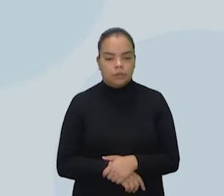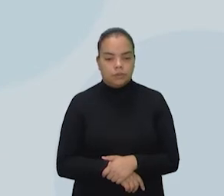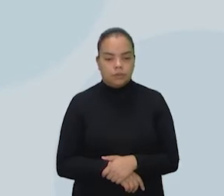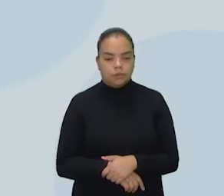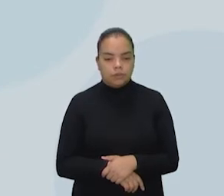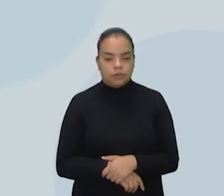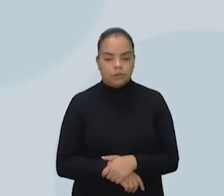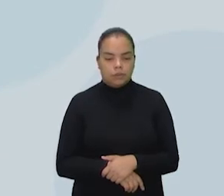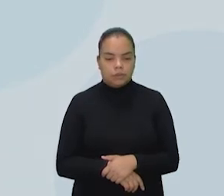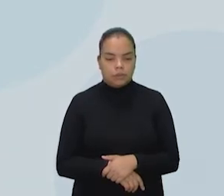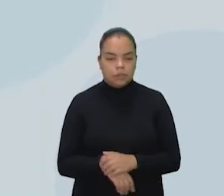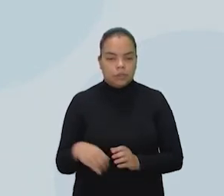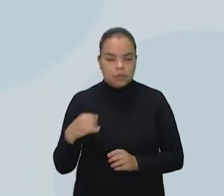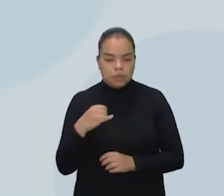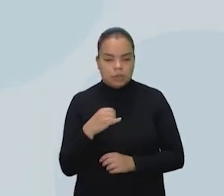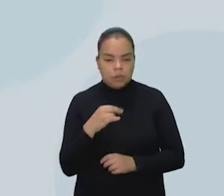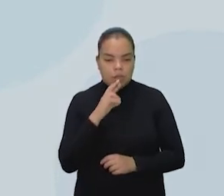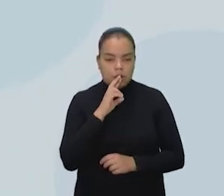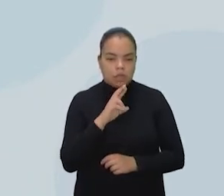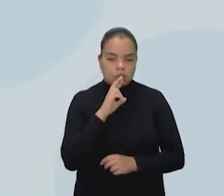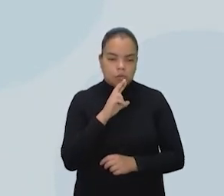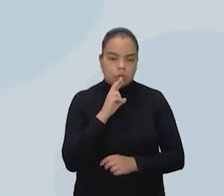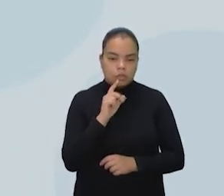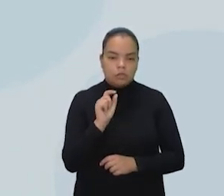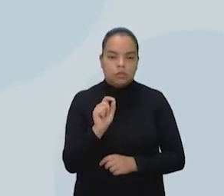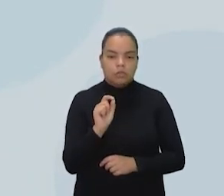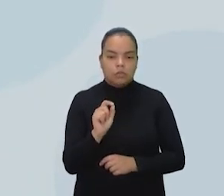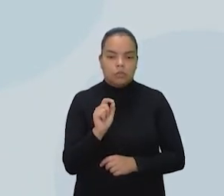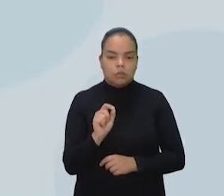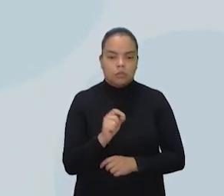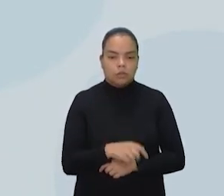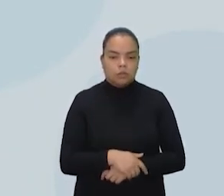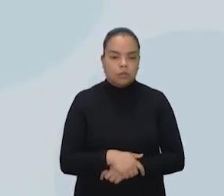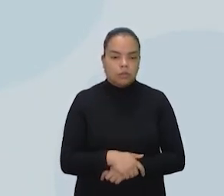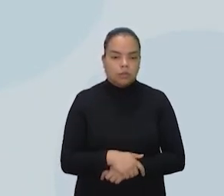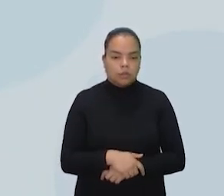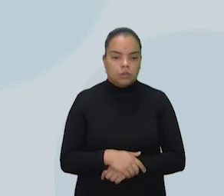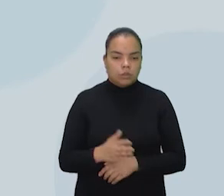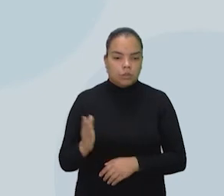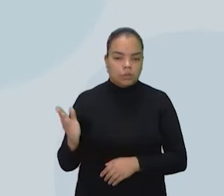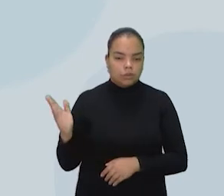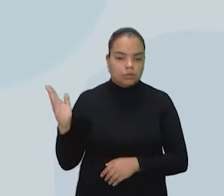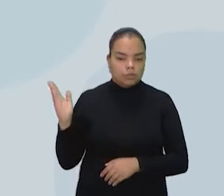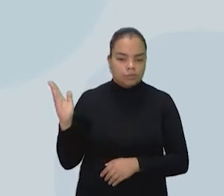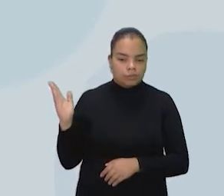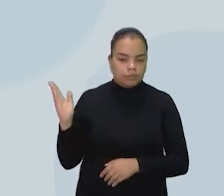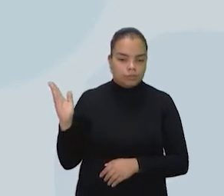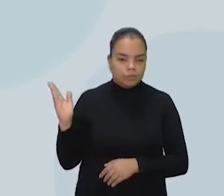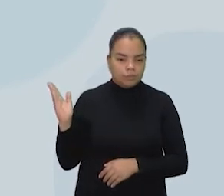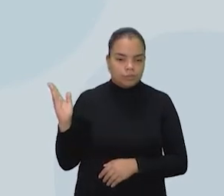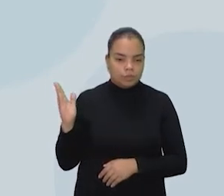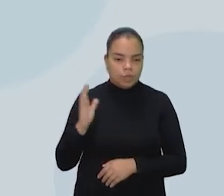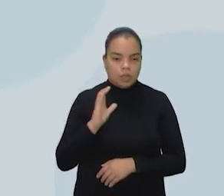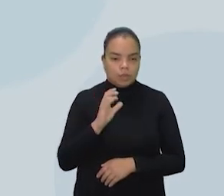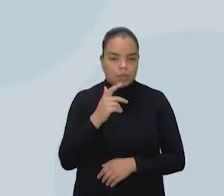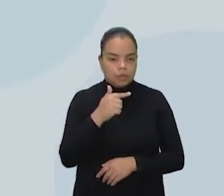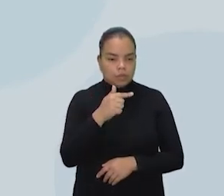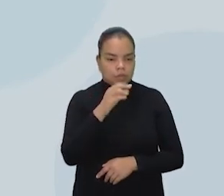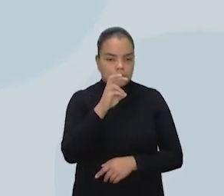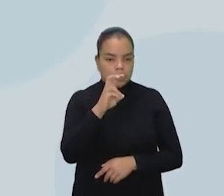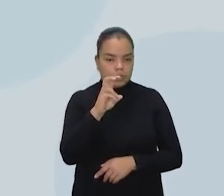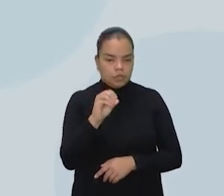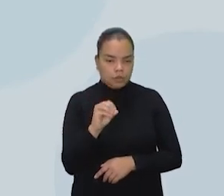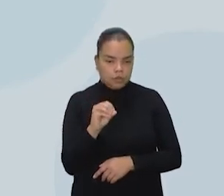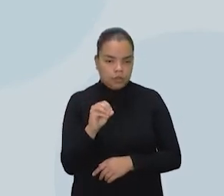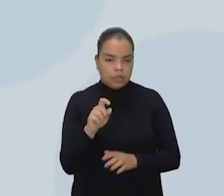a gente tem a resposta aí de quanto é que você vai retirar. Vou subir uma resposta mais bonitinha, ó. O capital inicial, então, era